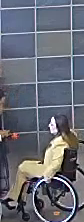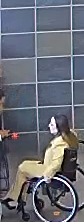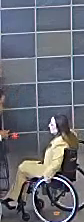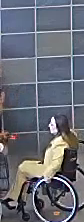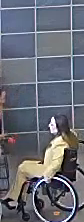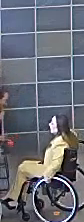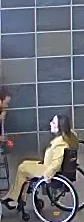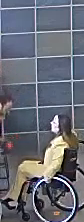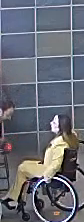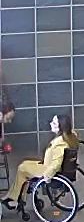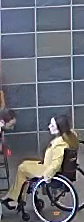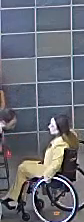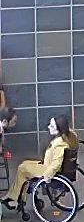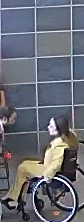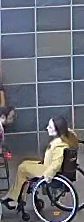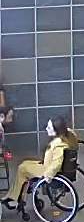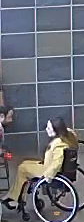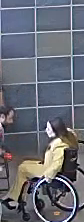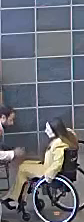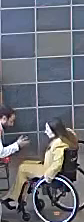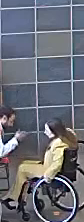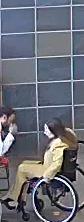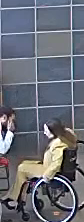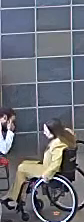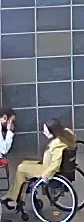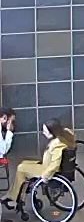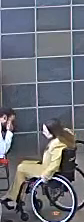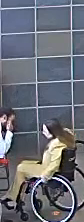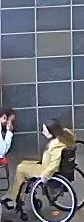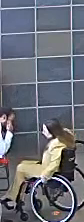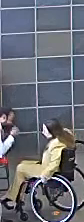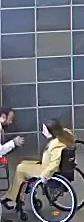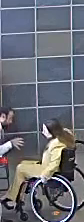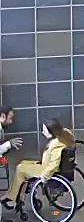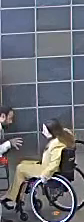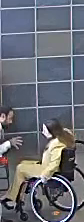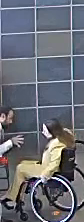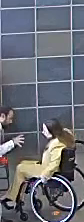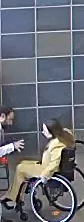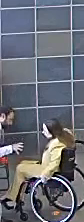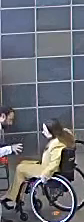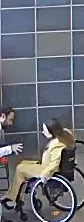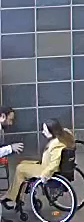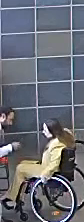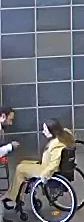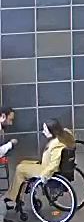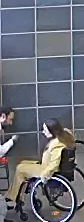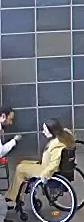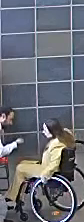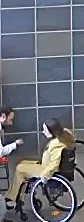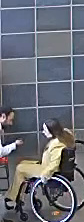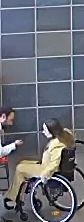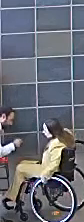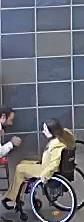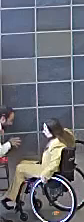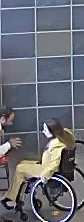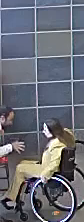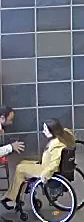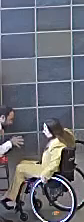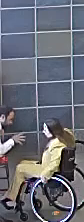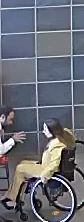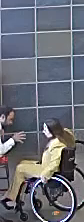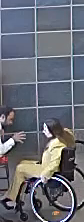minha cidade, era tudo o nosso CRAS, o nosso PSF fazia esse trabalho. Eu acho que tem que ser imputado isso no